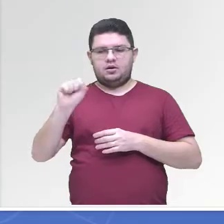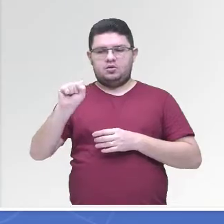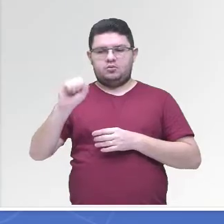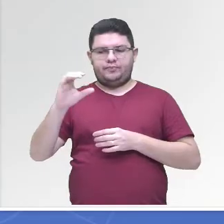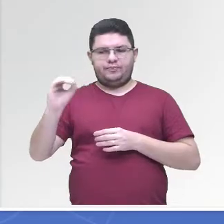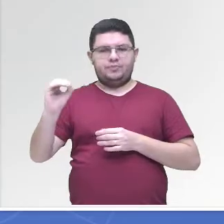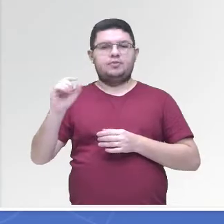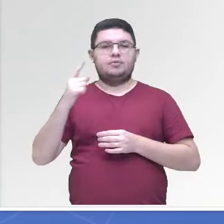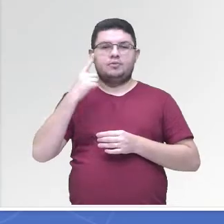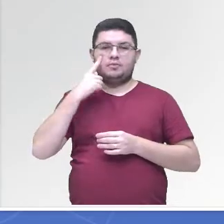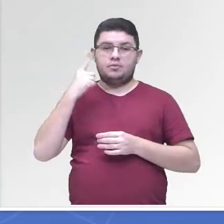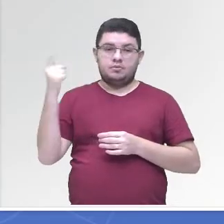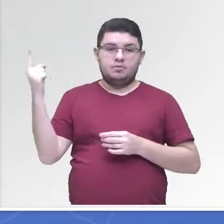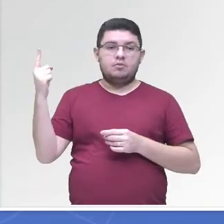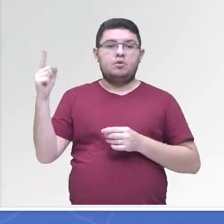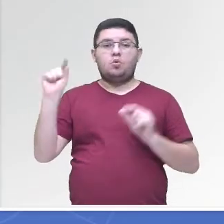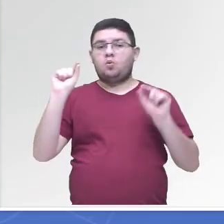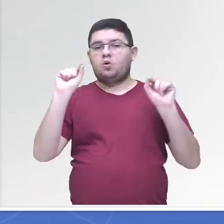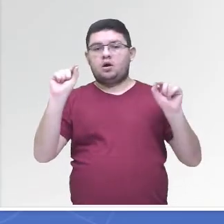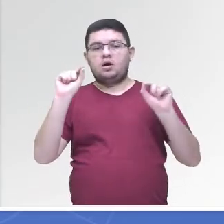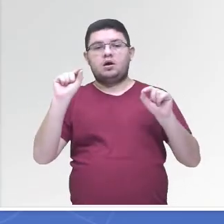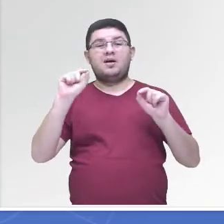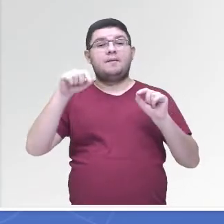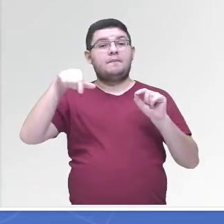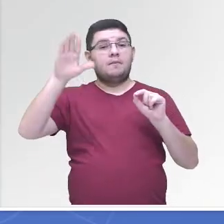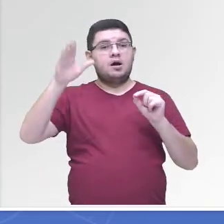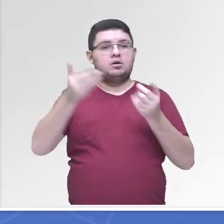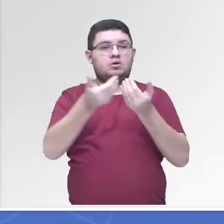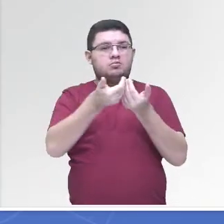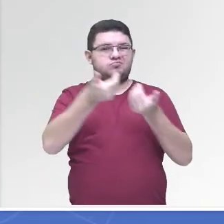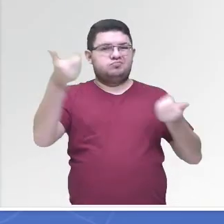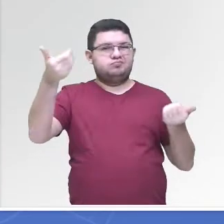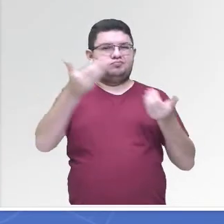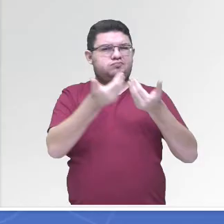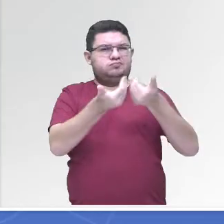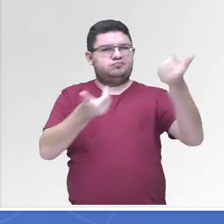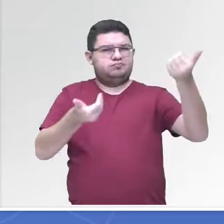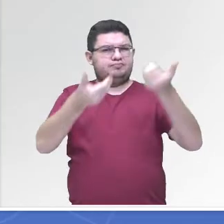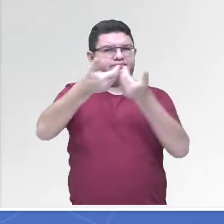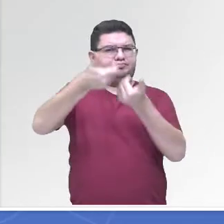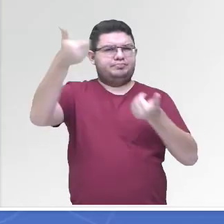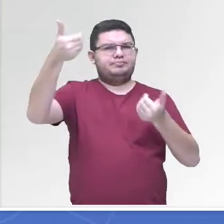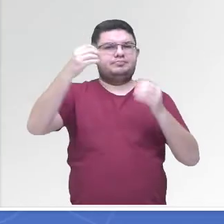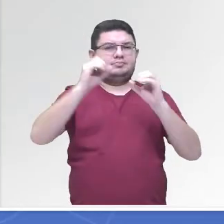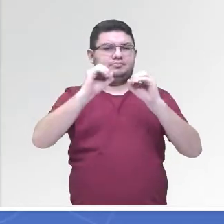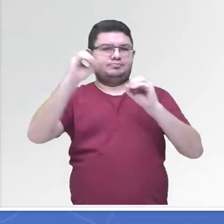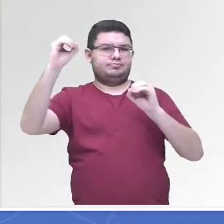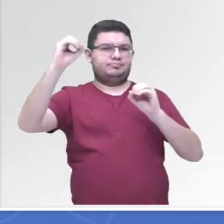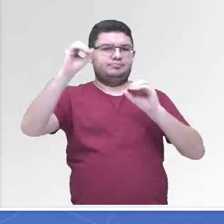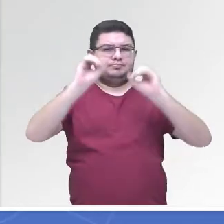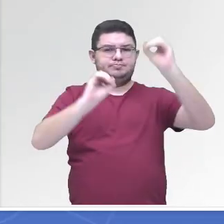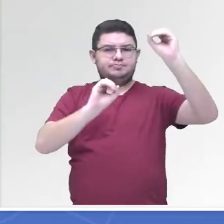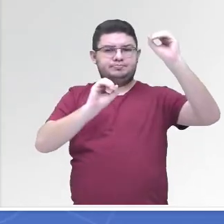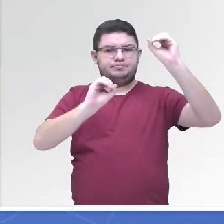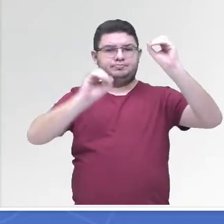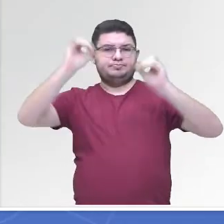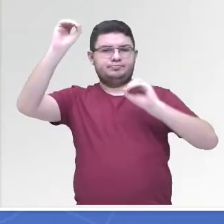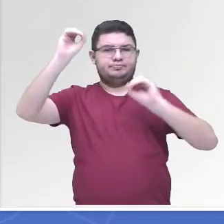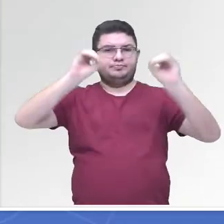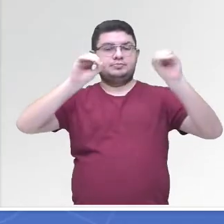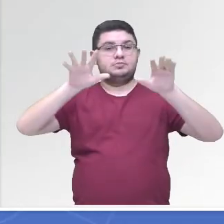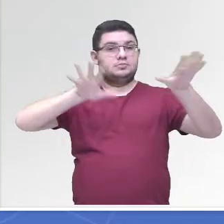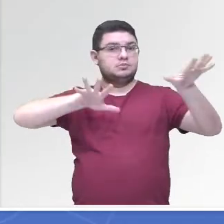o gasoso é aquele mais desarrumado, vamos dizer assim, né? E as partículas presentes ali